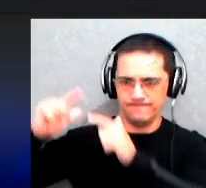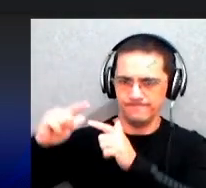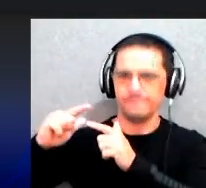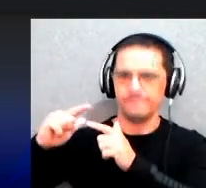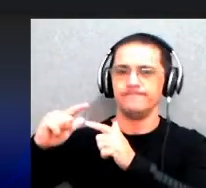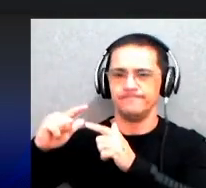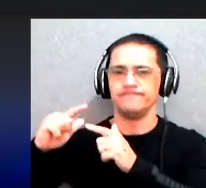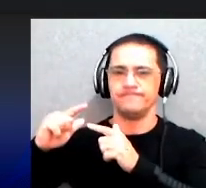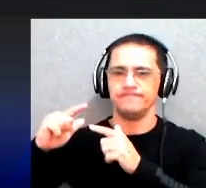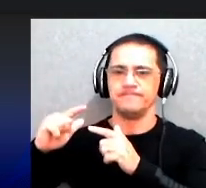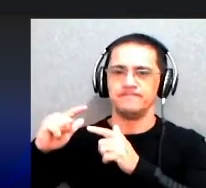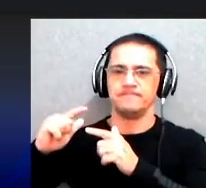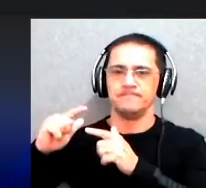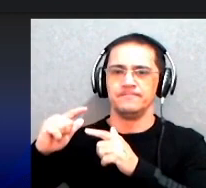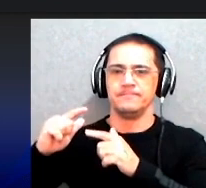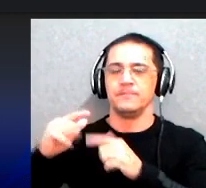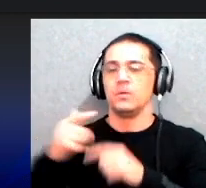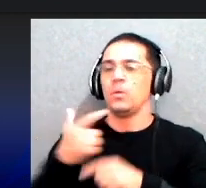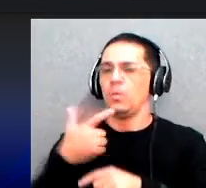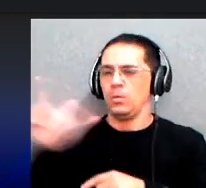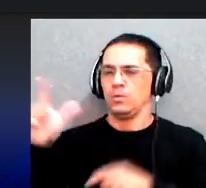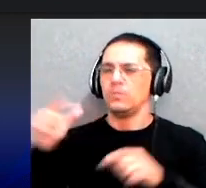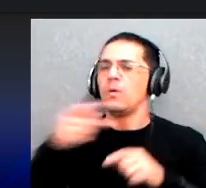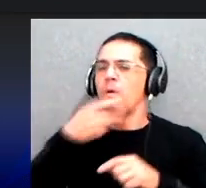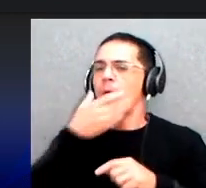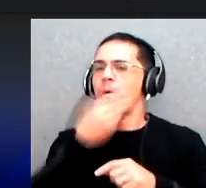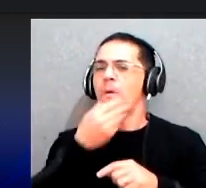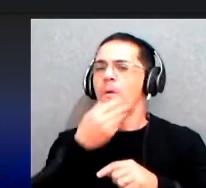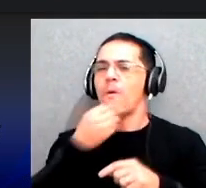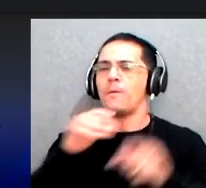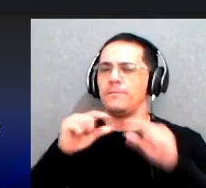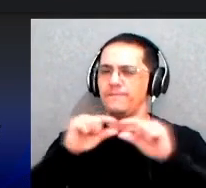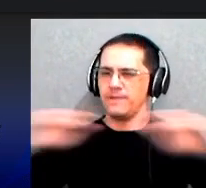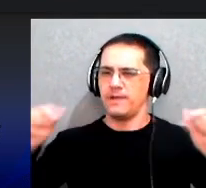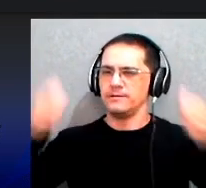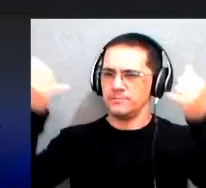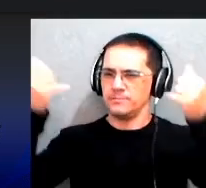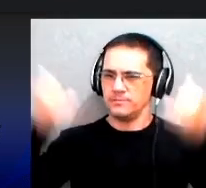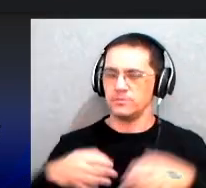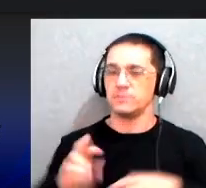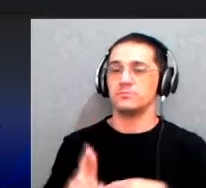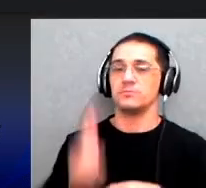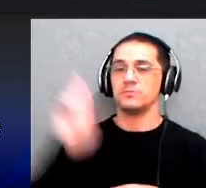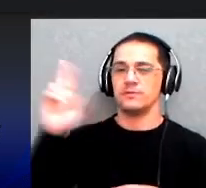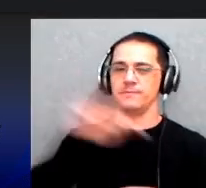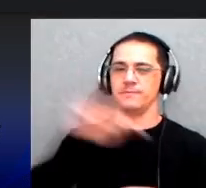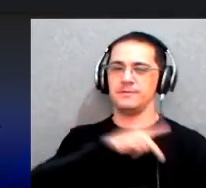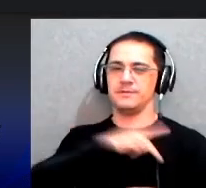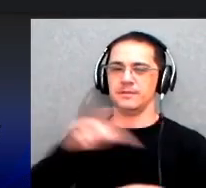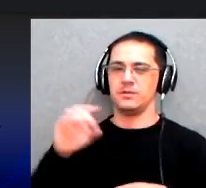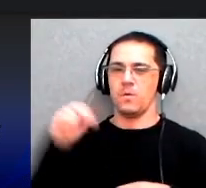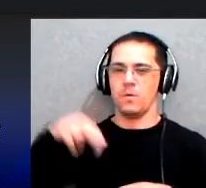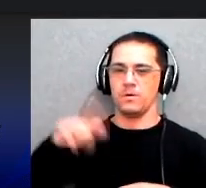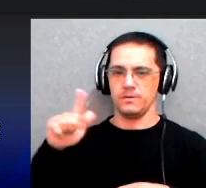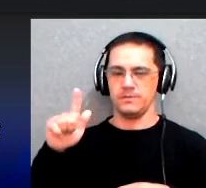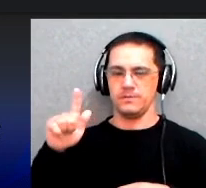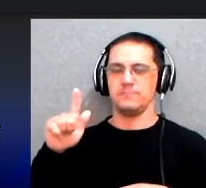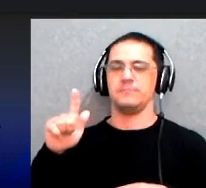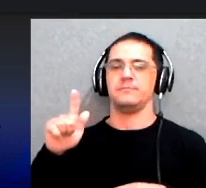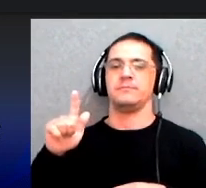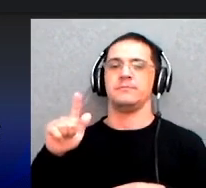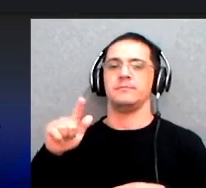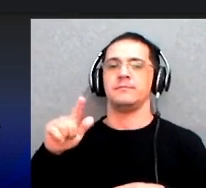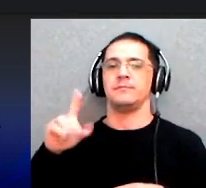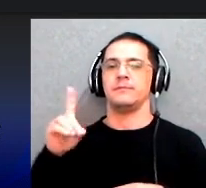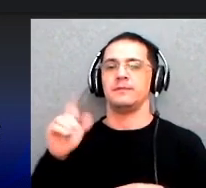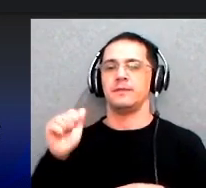feita por Daniel Santoro, que preside a ONG na nossa cidade de Porto Alegre, Parceiros Voluntários,